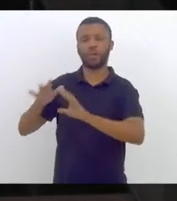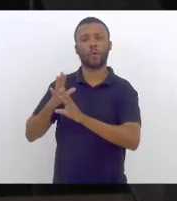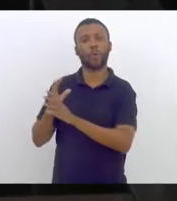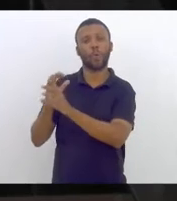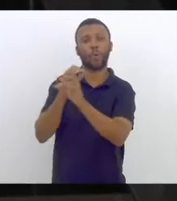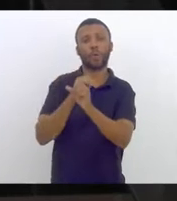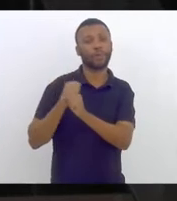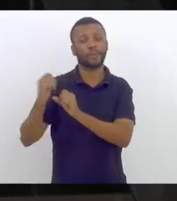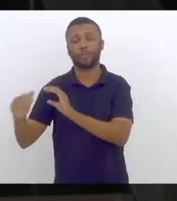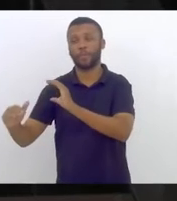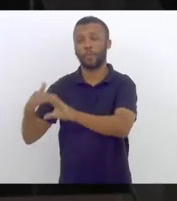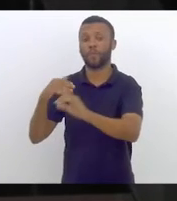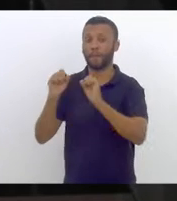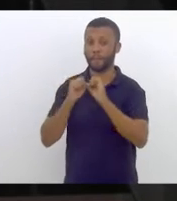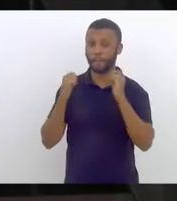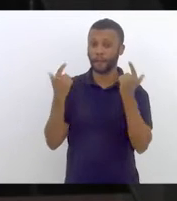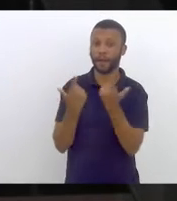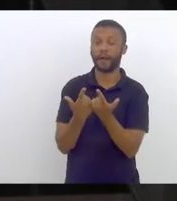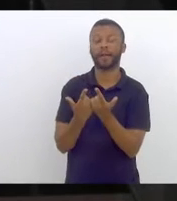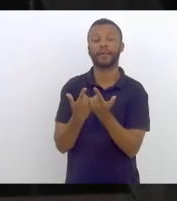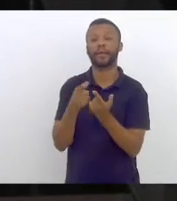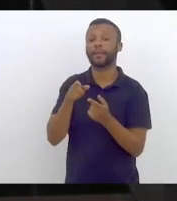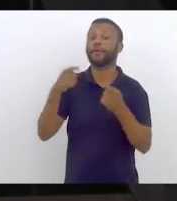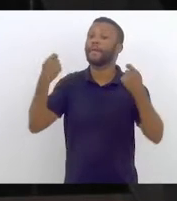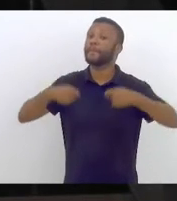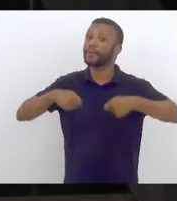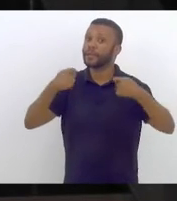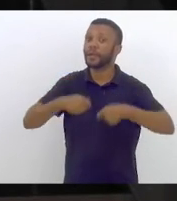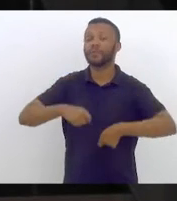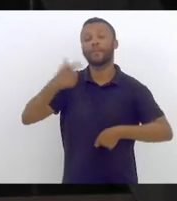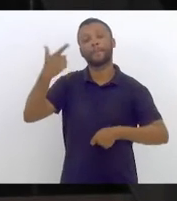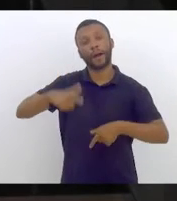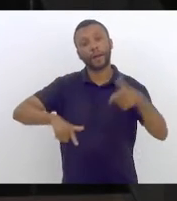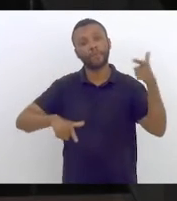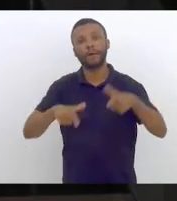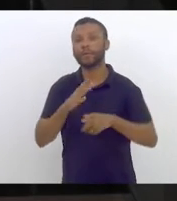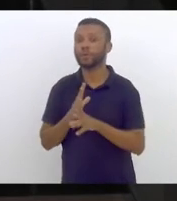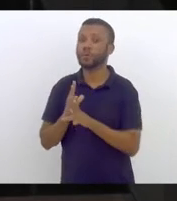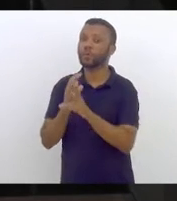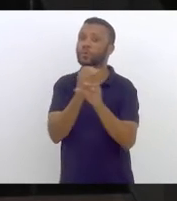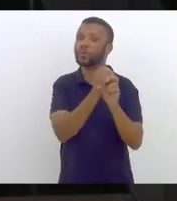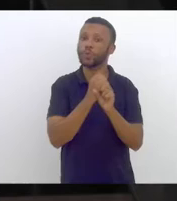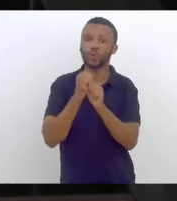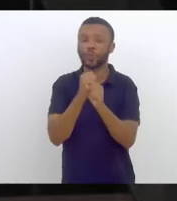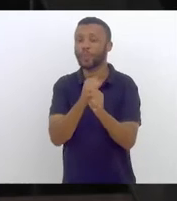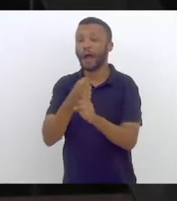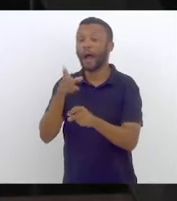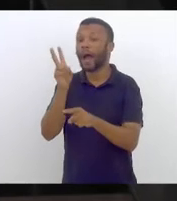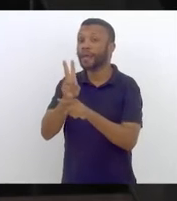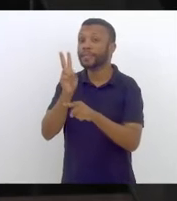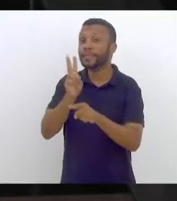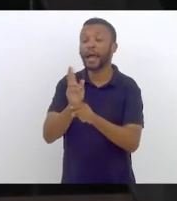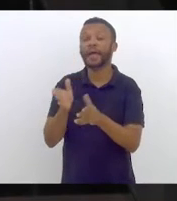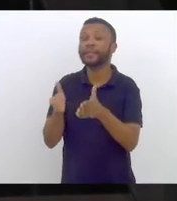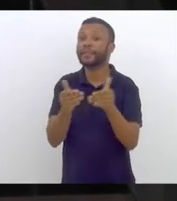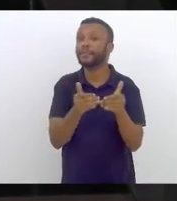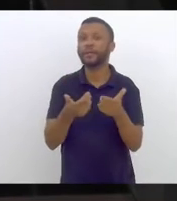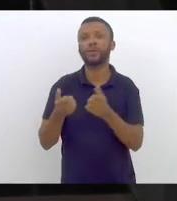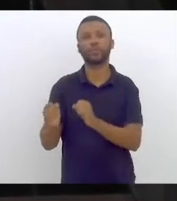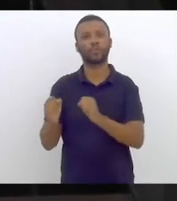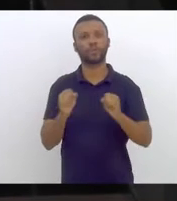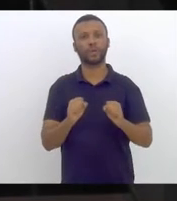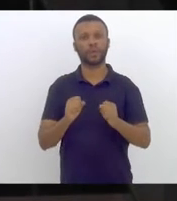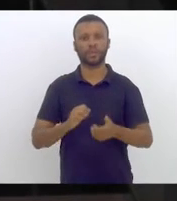que ele vai precisar de mais receita para atender as demandas dos poderes e não vai